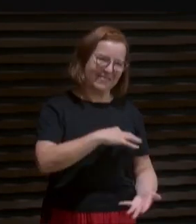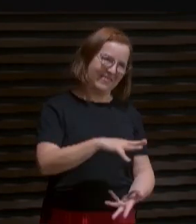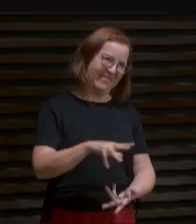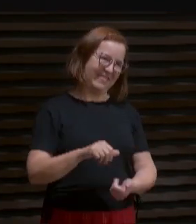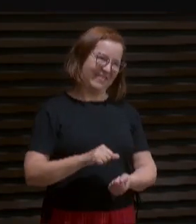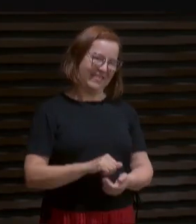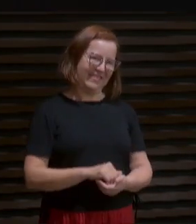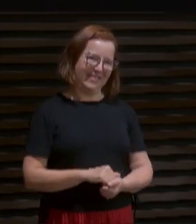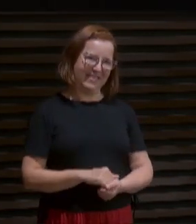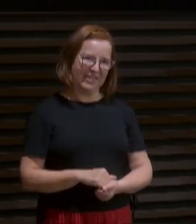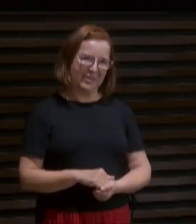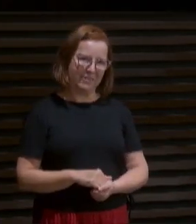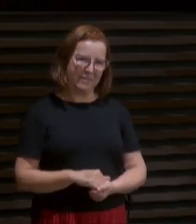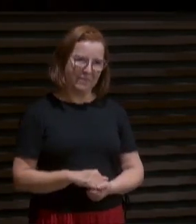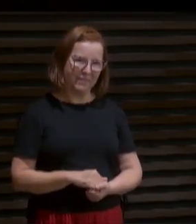mundo.